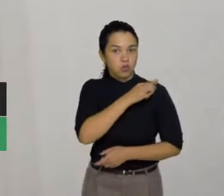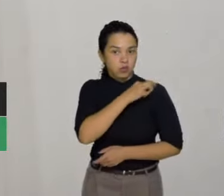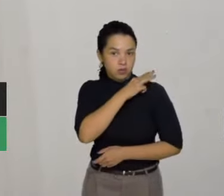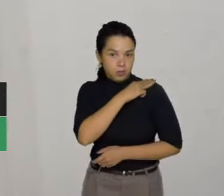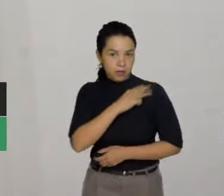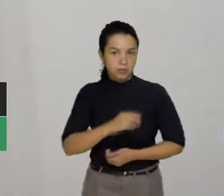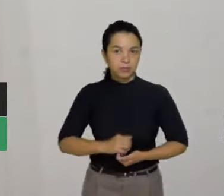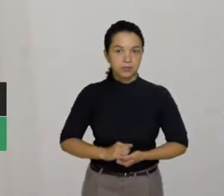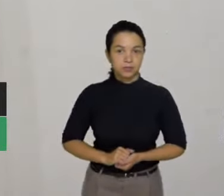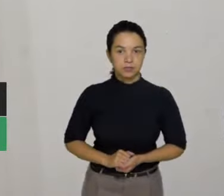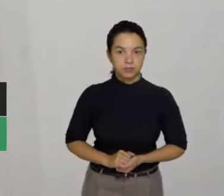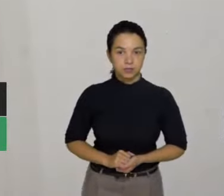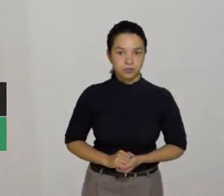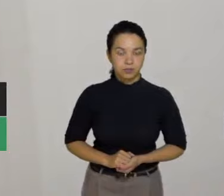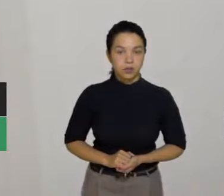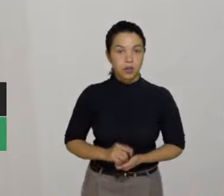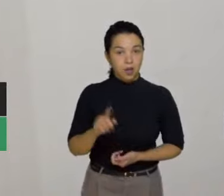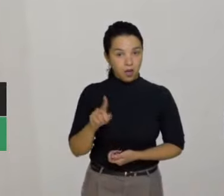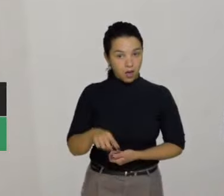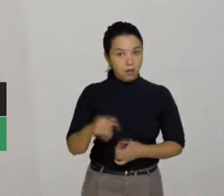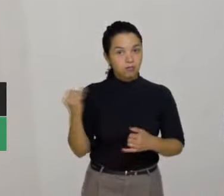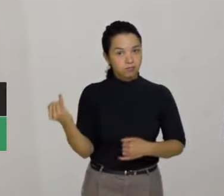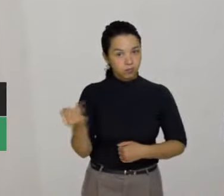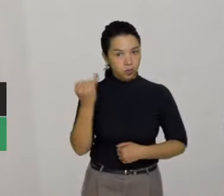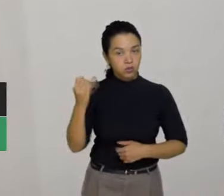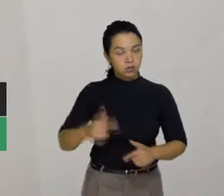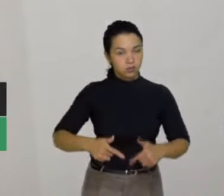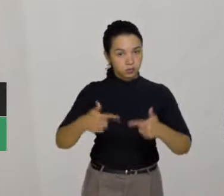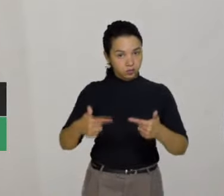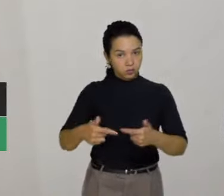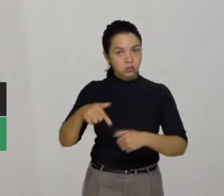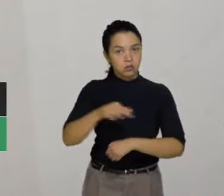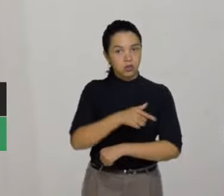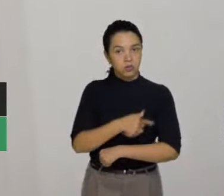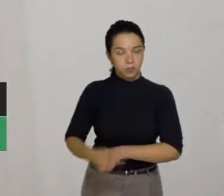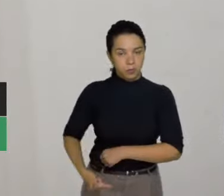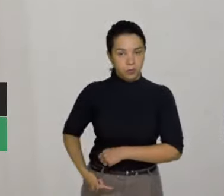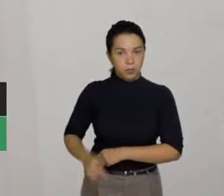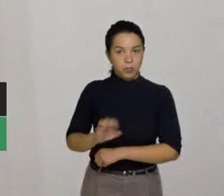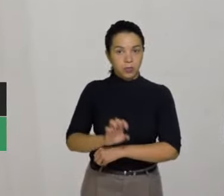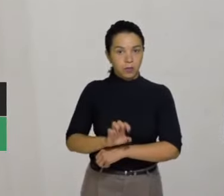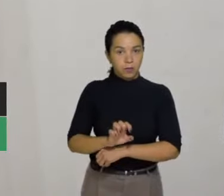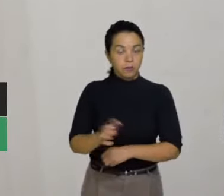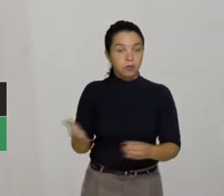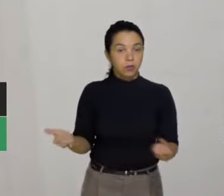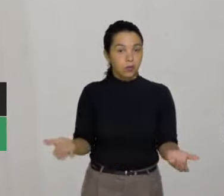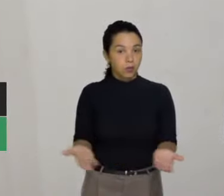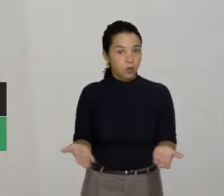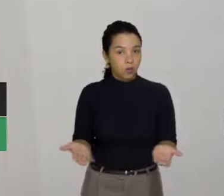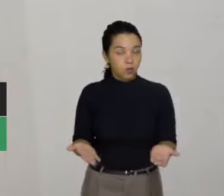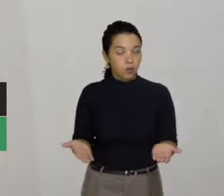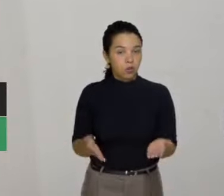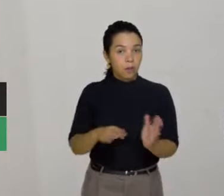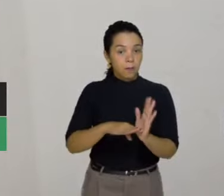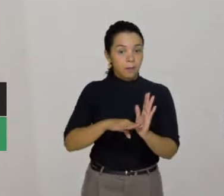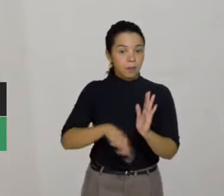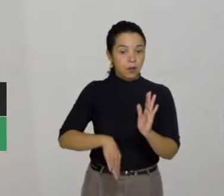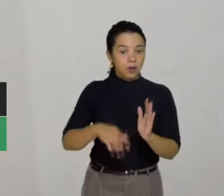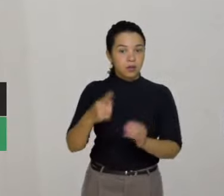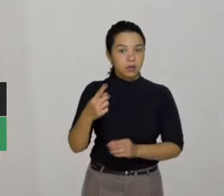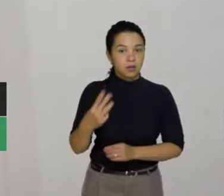Essa é uma importante ação do nosso Estado. Atualmente, menos de 13%